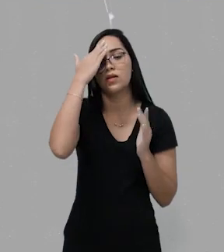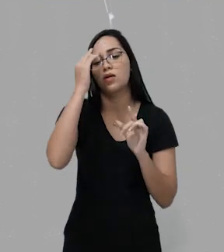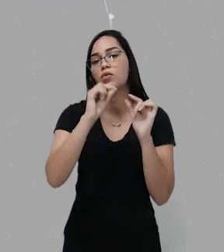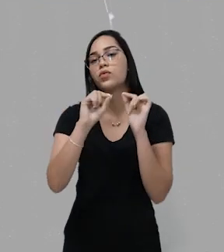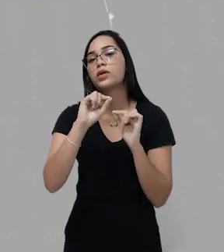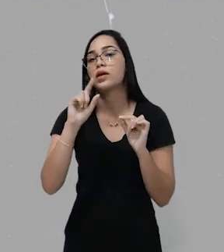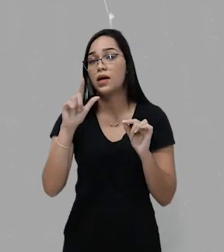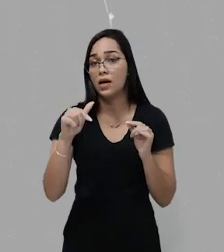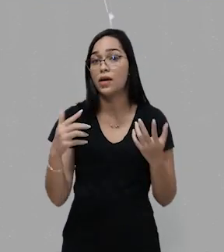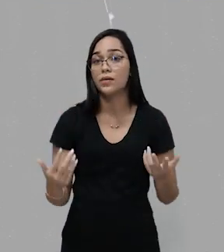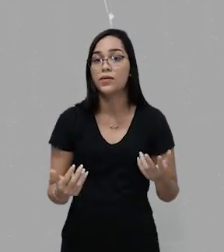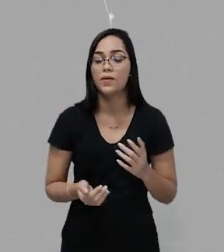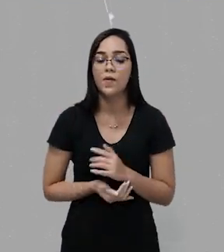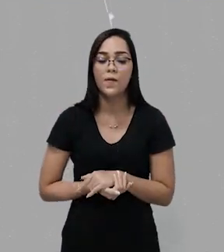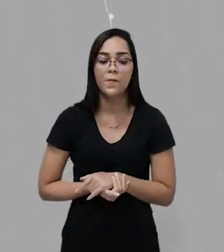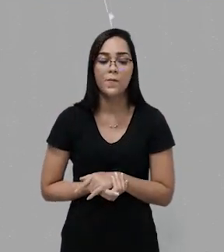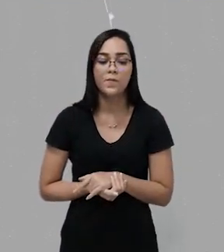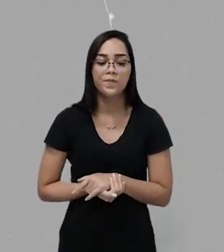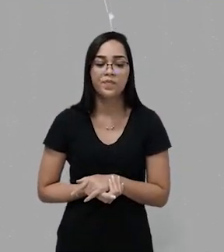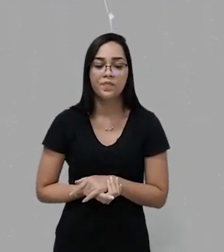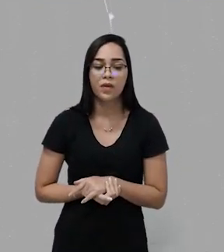trata a referida obra.